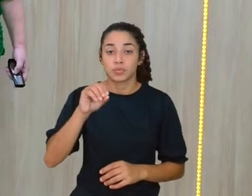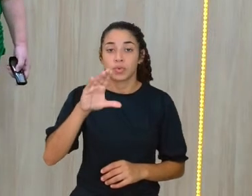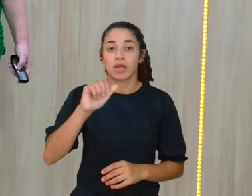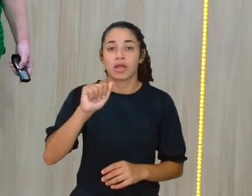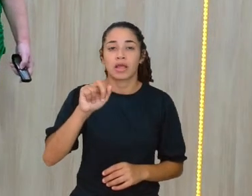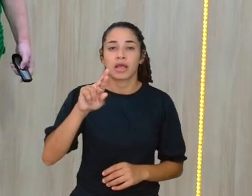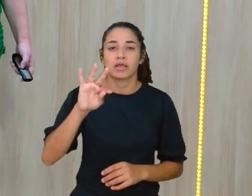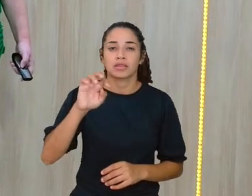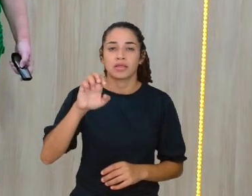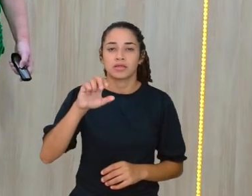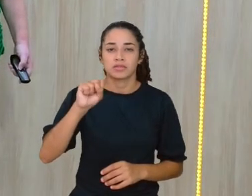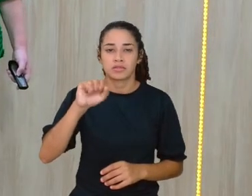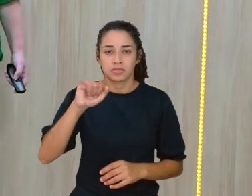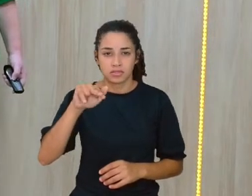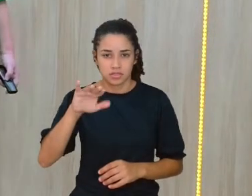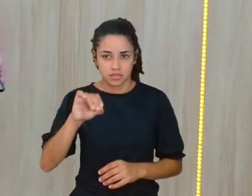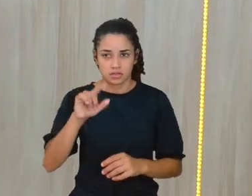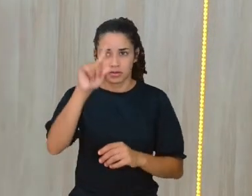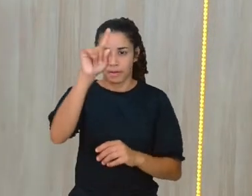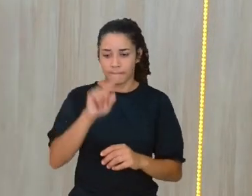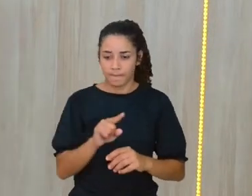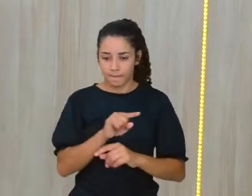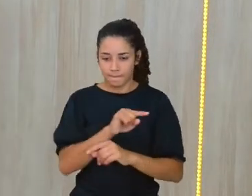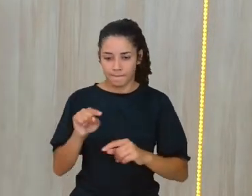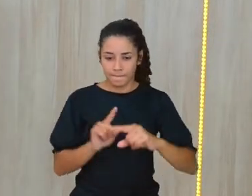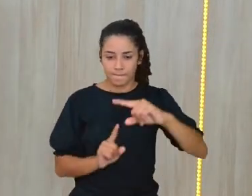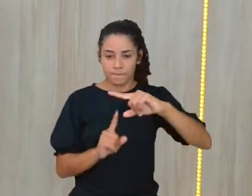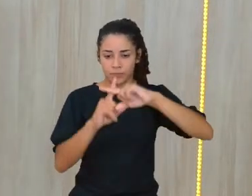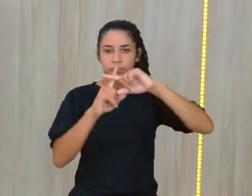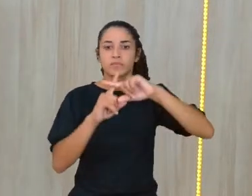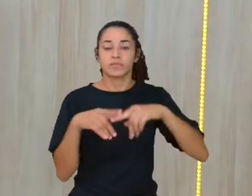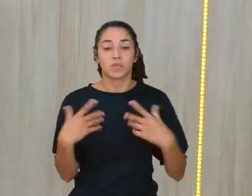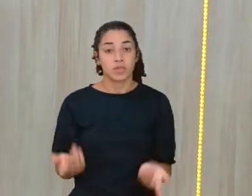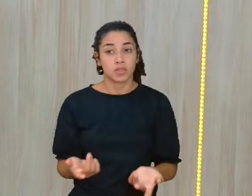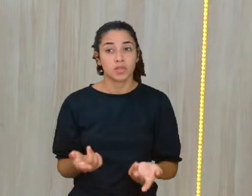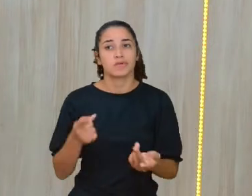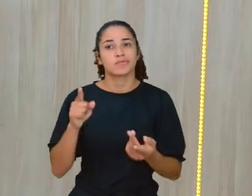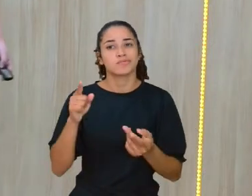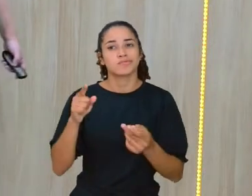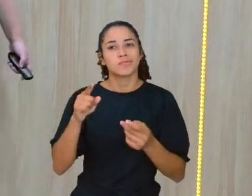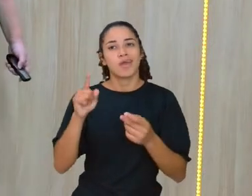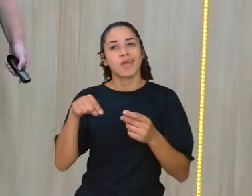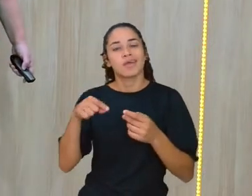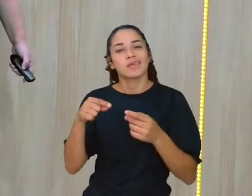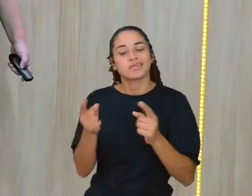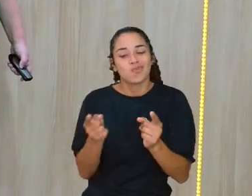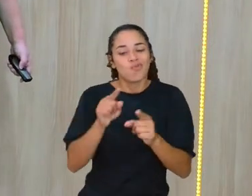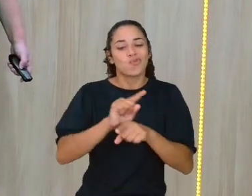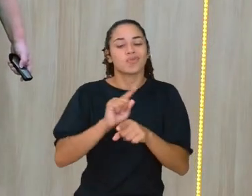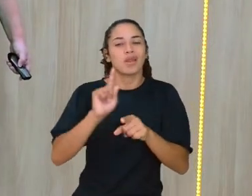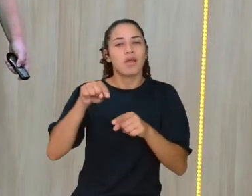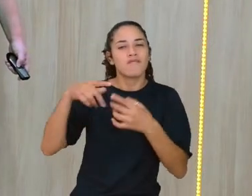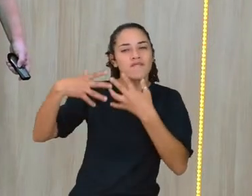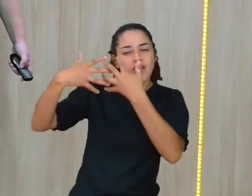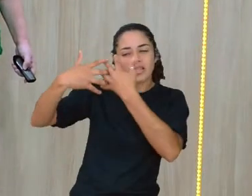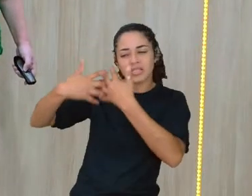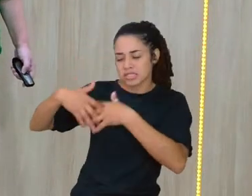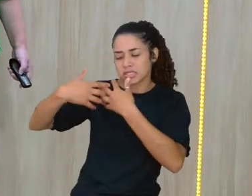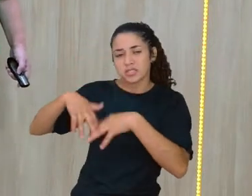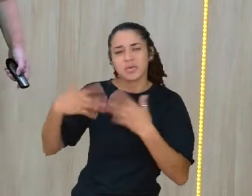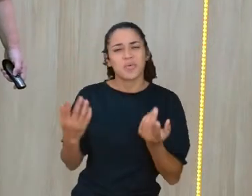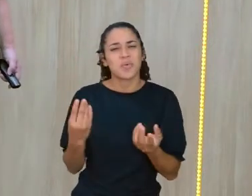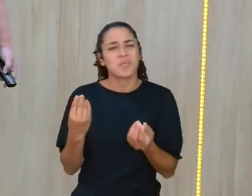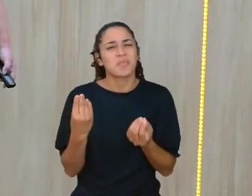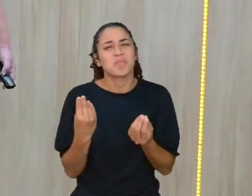simetria. Ora, eu tenho o quê? Simetria de reflexão. Por que eu coloco simetria de reflexão e não